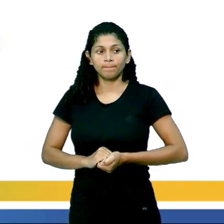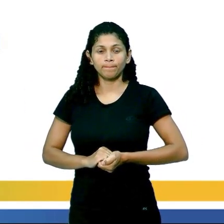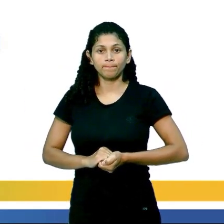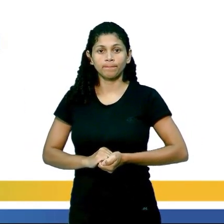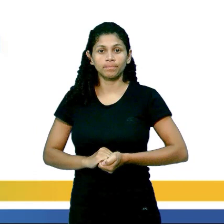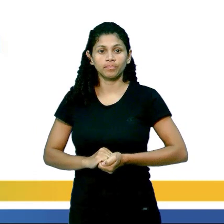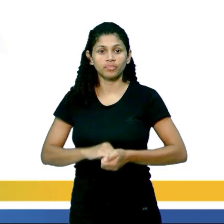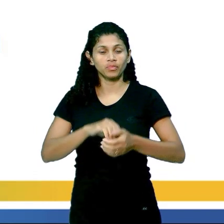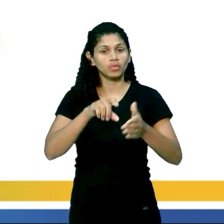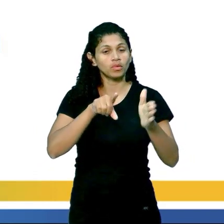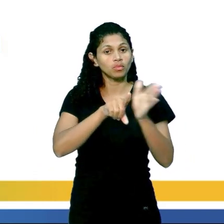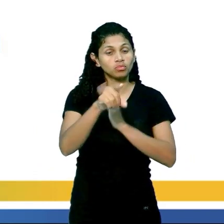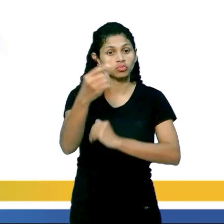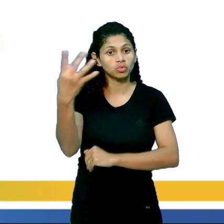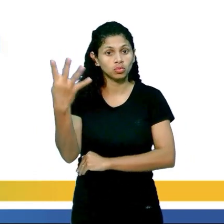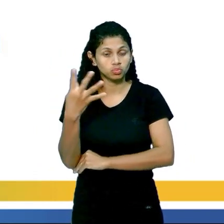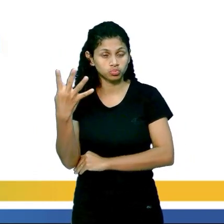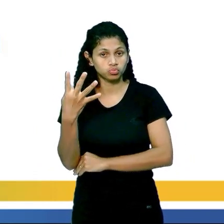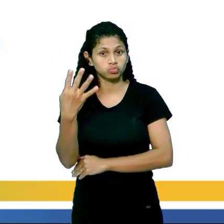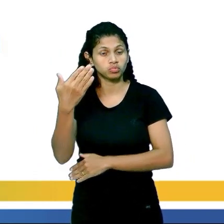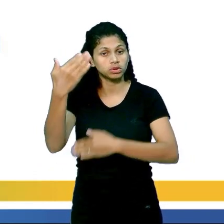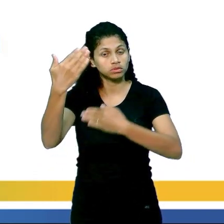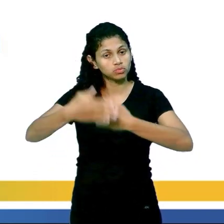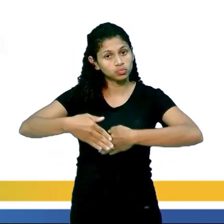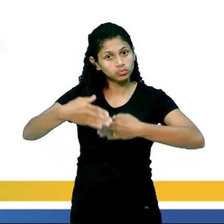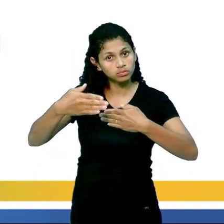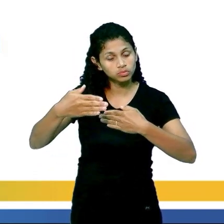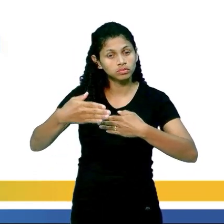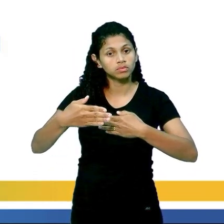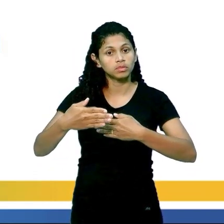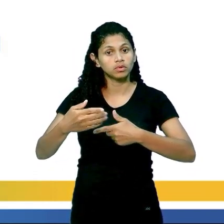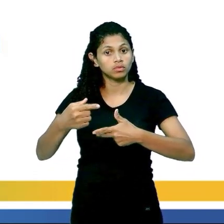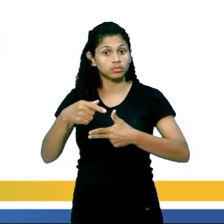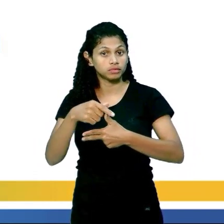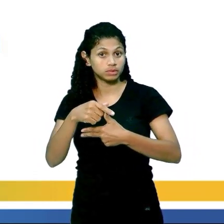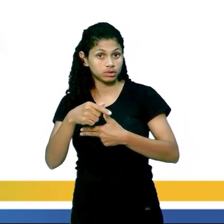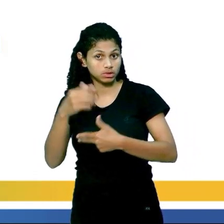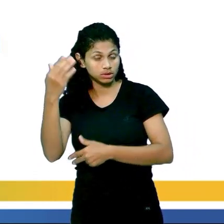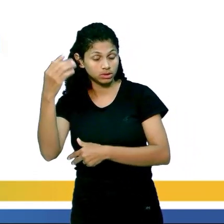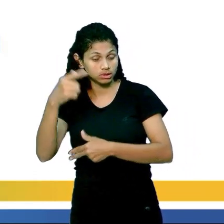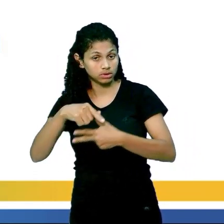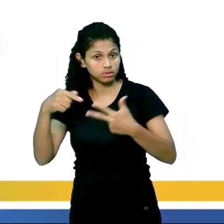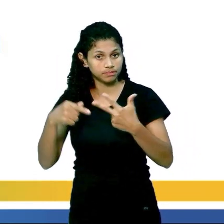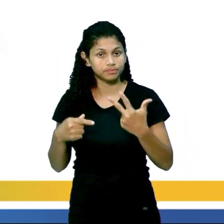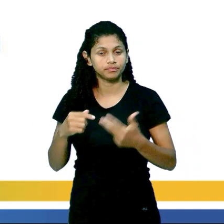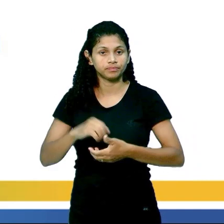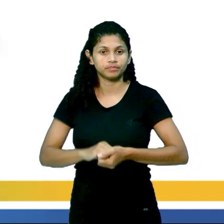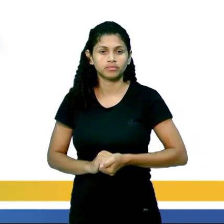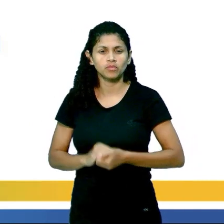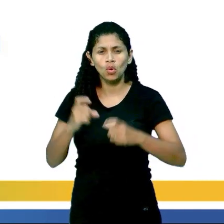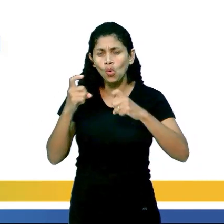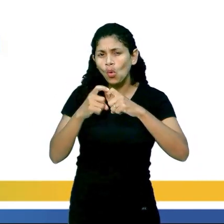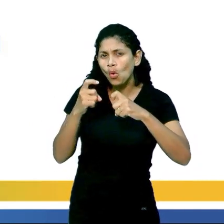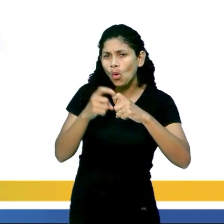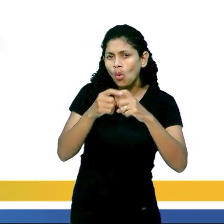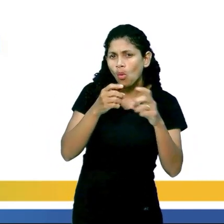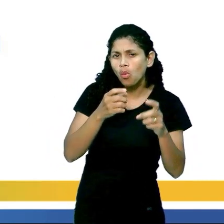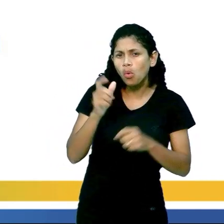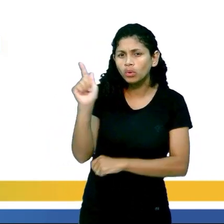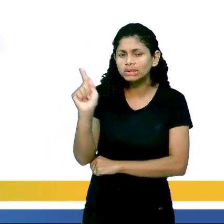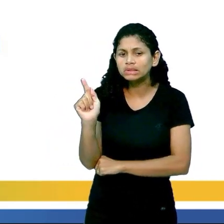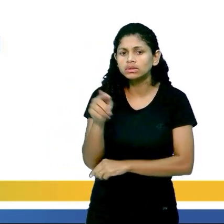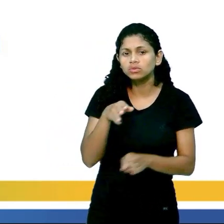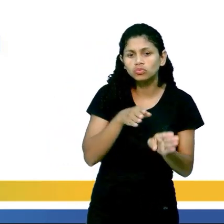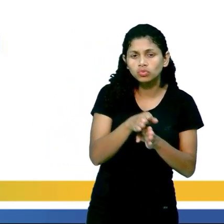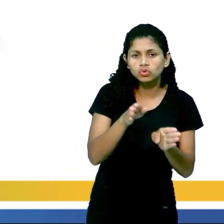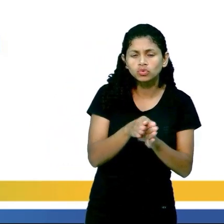4, livro 2º ano do Aprova Enem, página 20. O médico de Guilherme recomendou a ele que caminhasse todos os